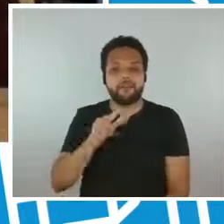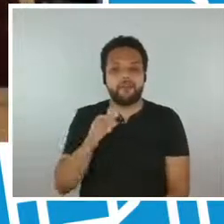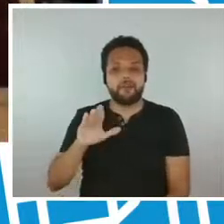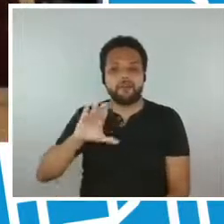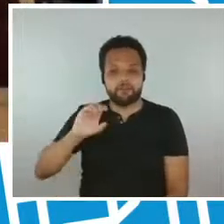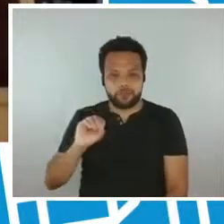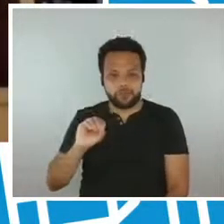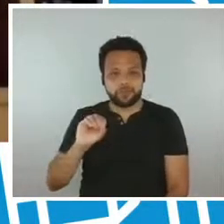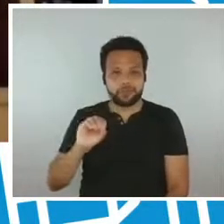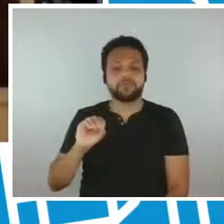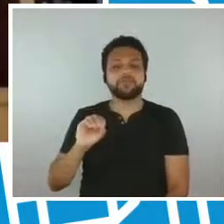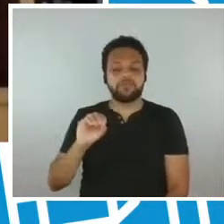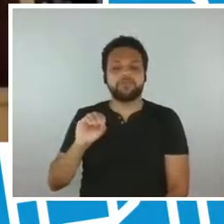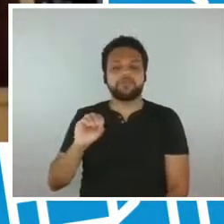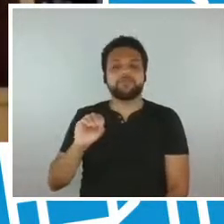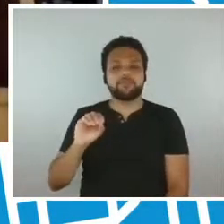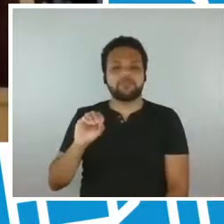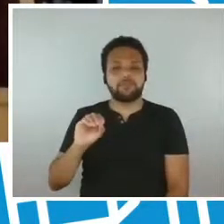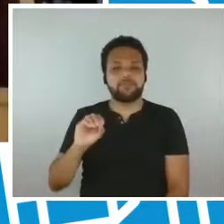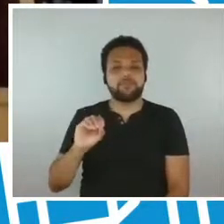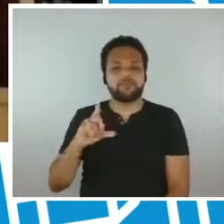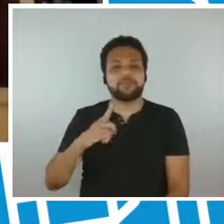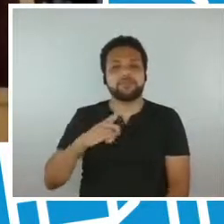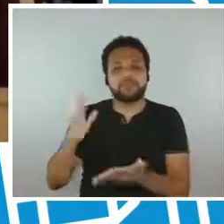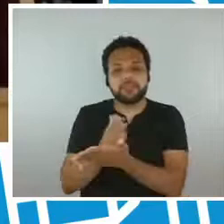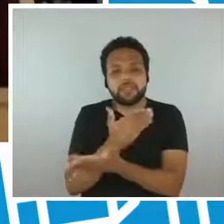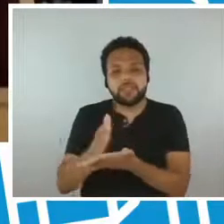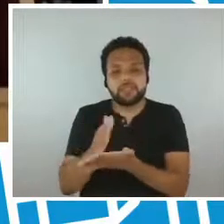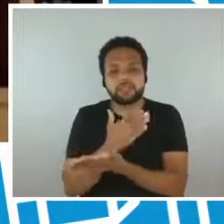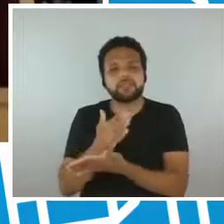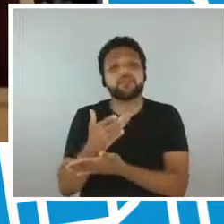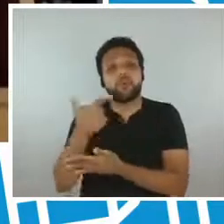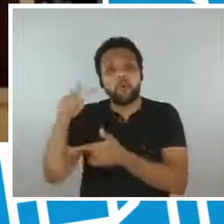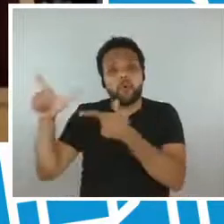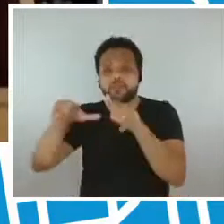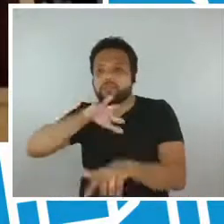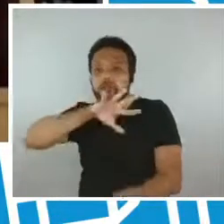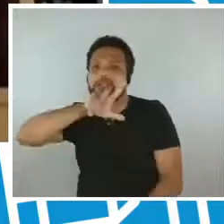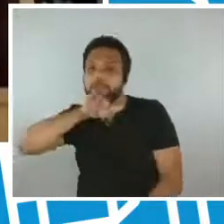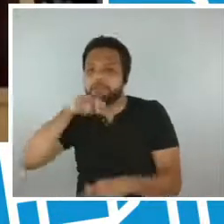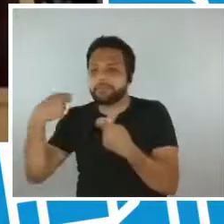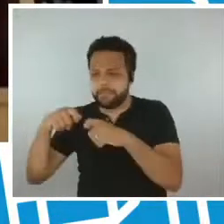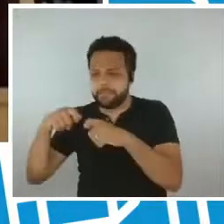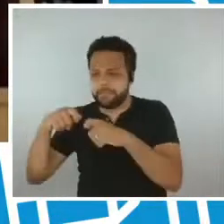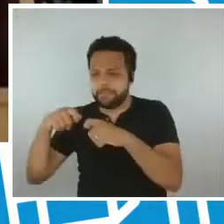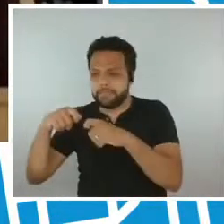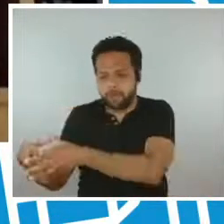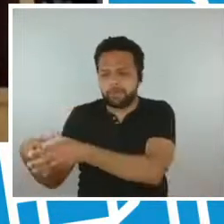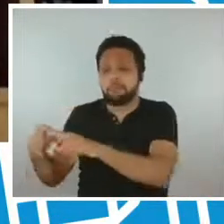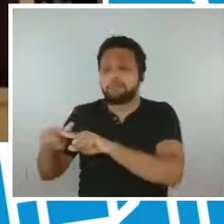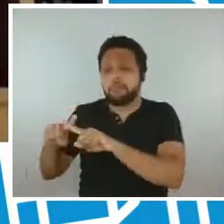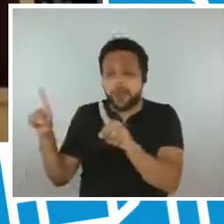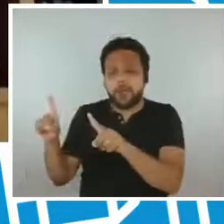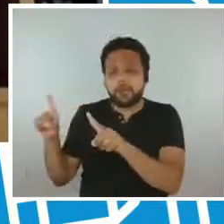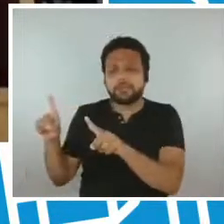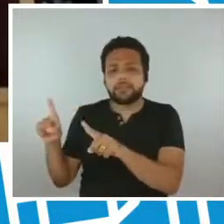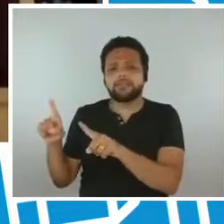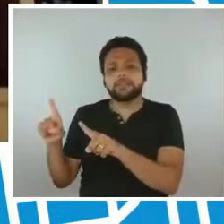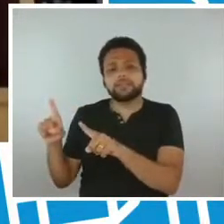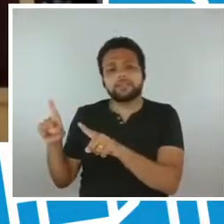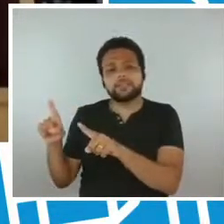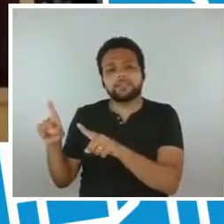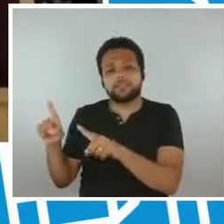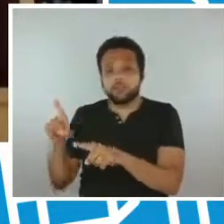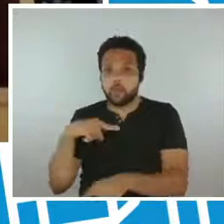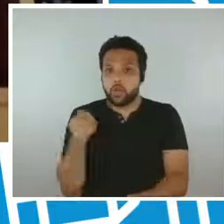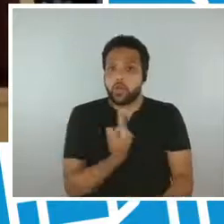existem algumas outras espécies que precisam da comunidade, mas deliberadamente nós